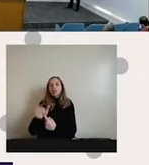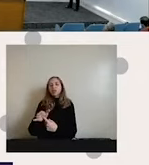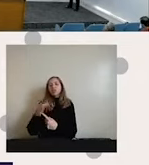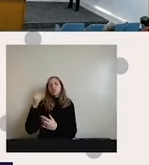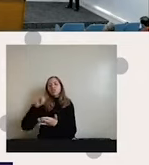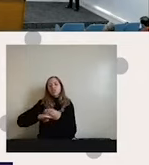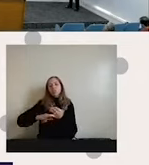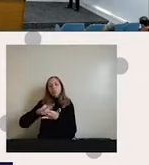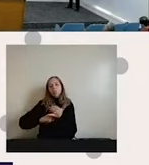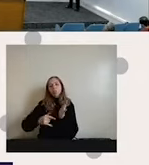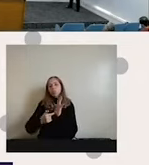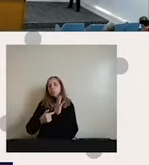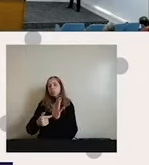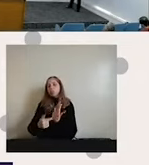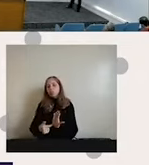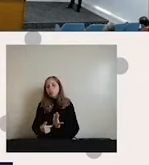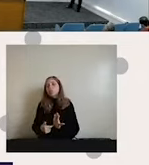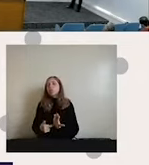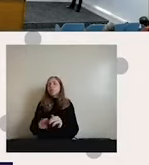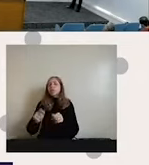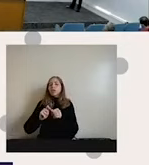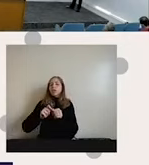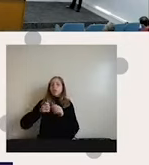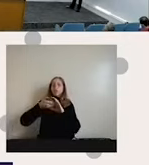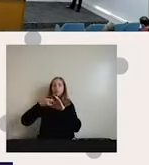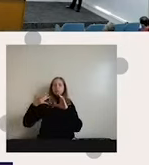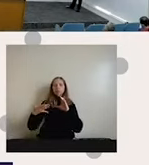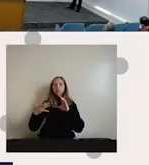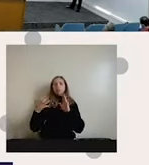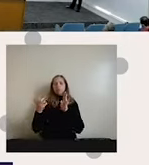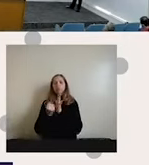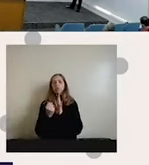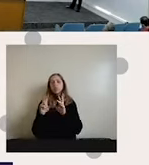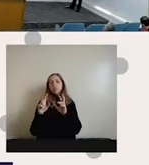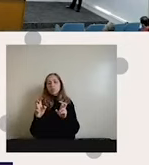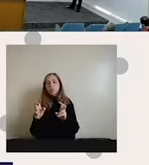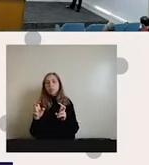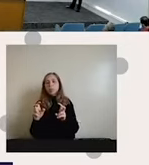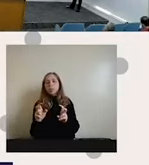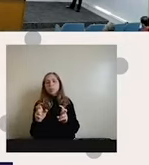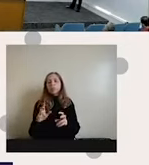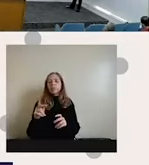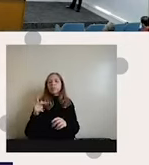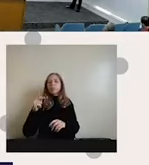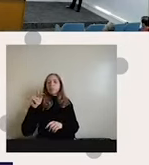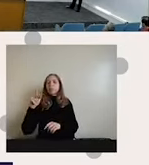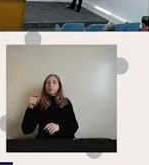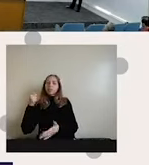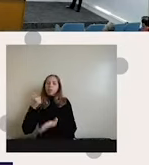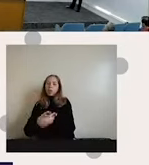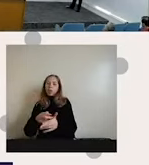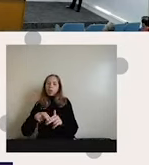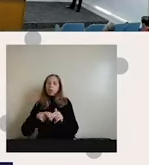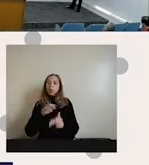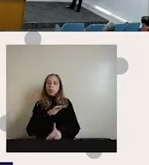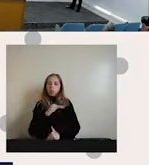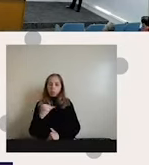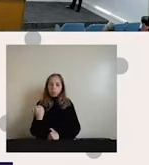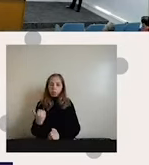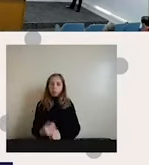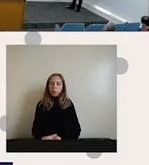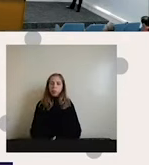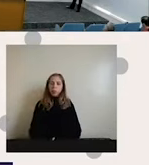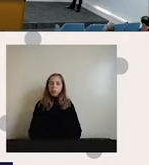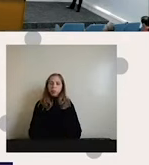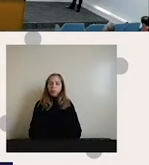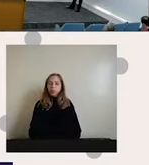administrativo fazer essa caracterização da questão da pensão por morte acidentária. E aí a gente